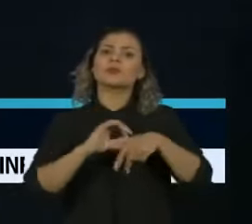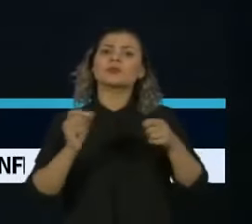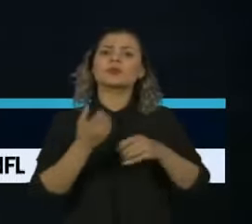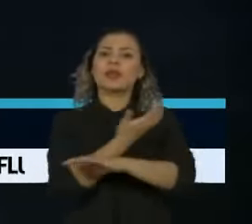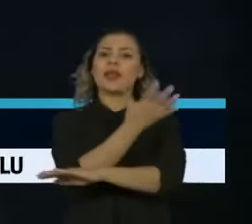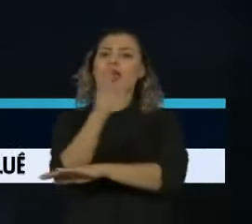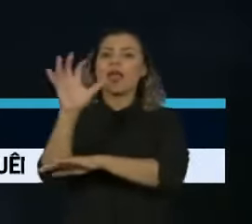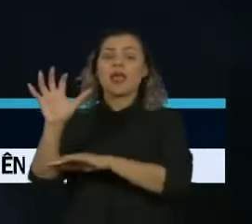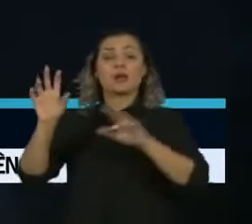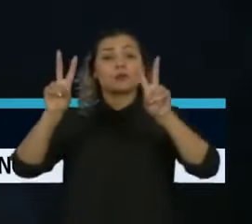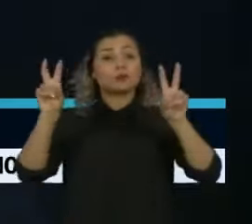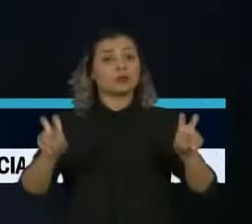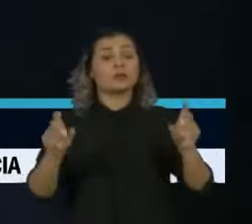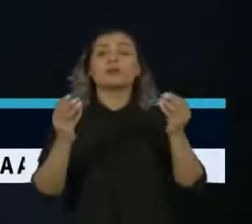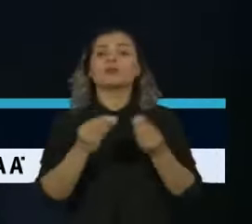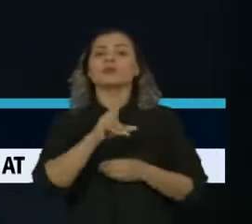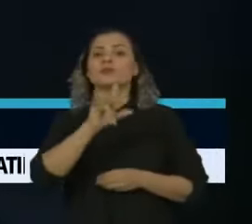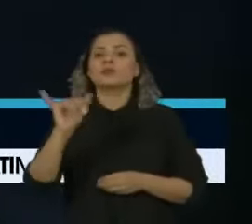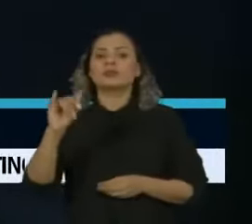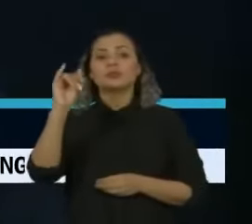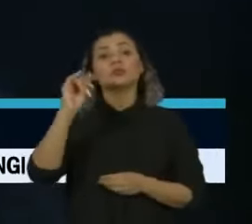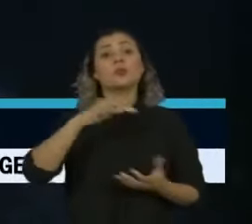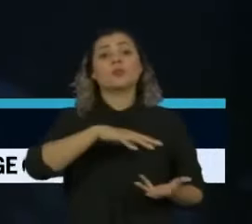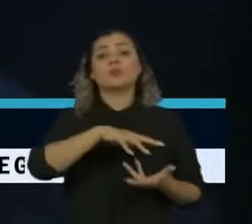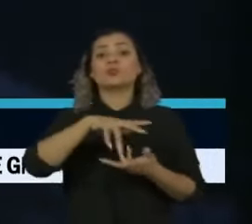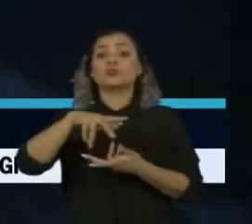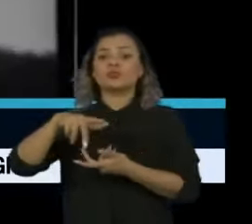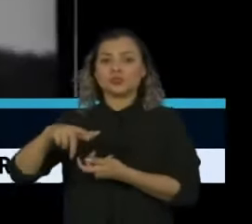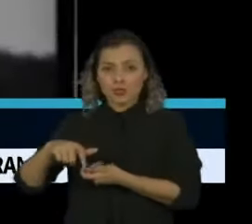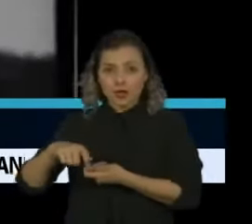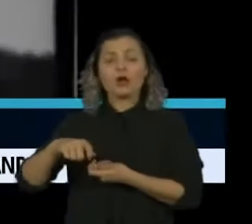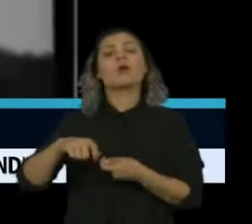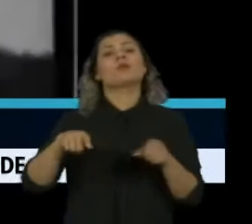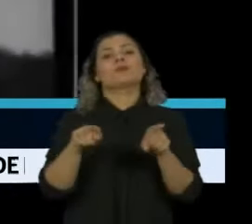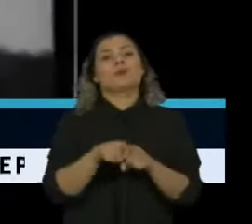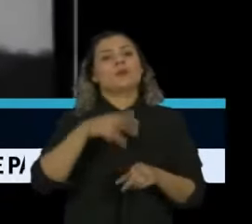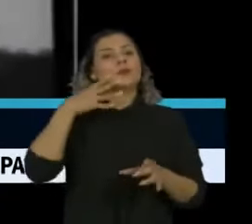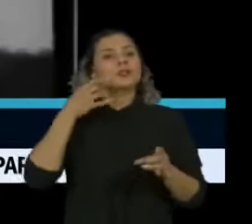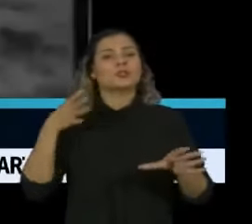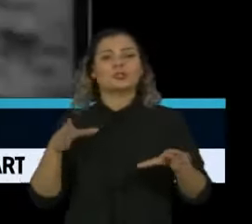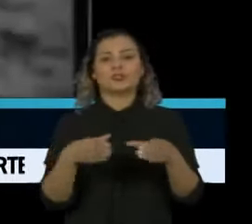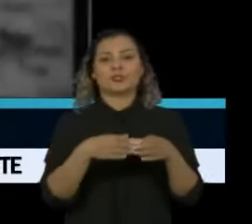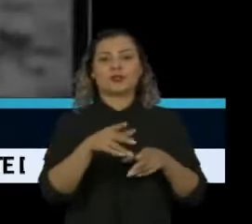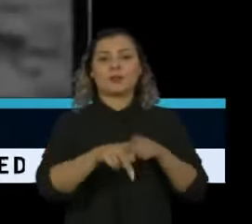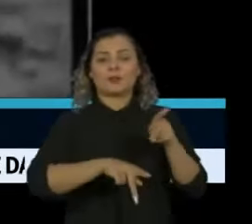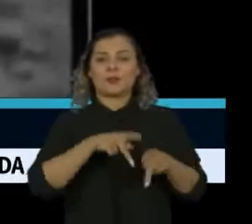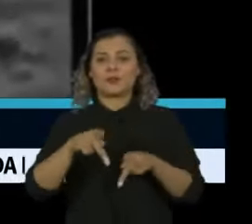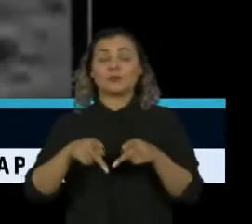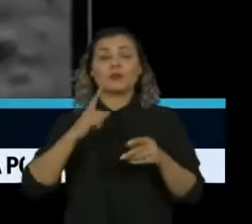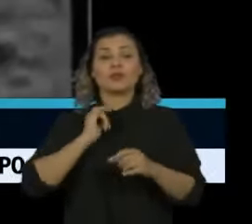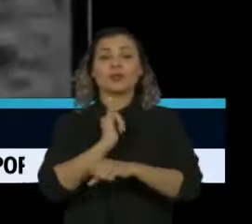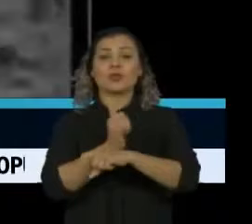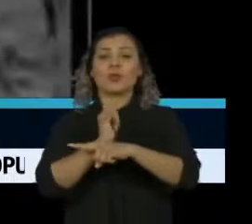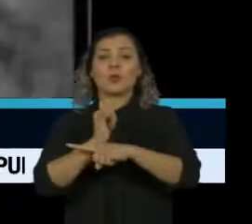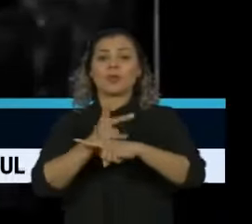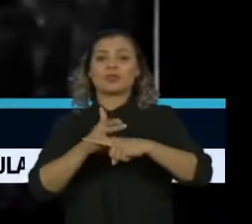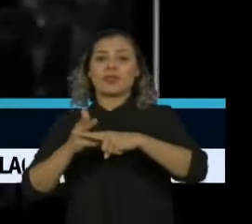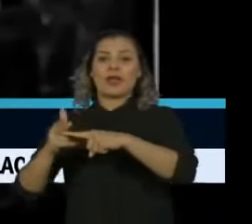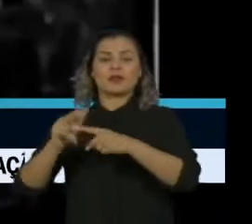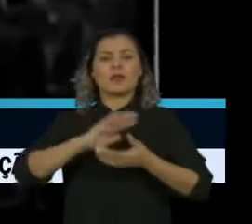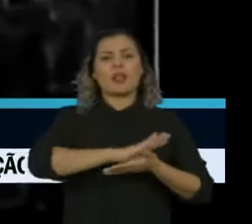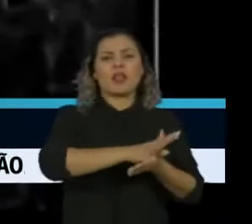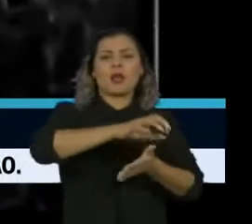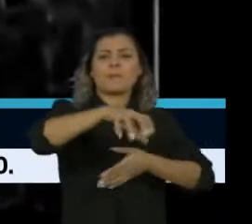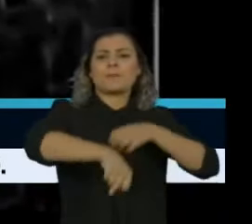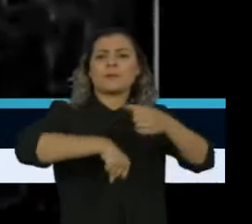Repórter Eco, que aborda o Dia Internacional dos Povos Indígenas. Um documentário traz a história do massacre e da luta